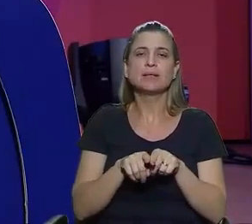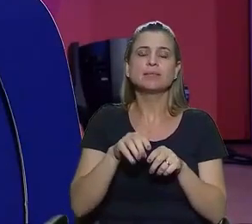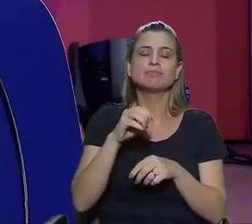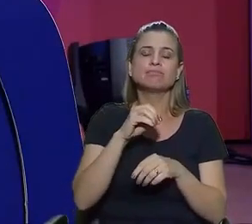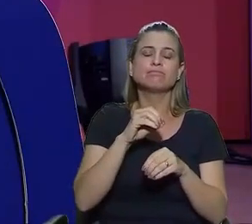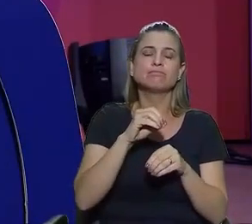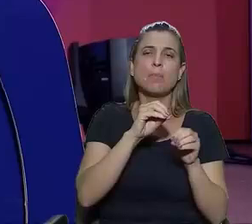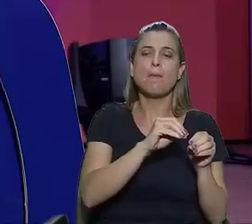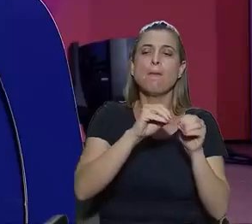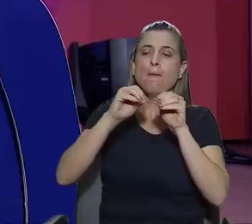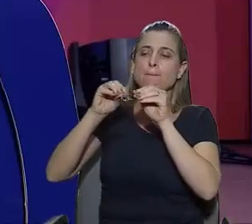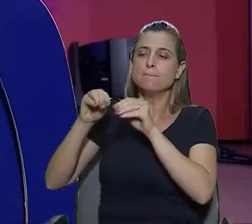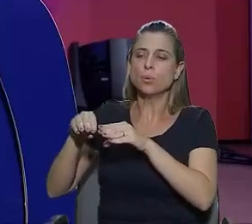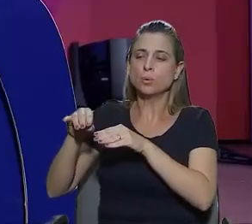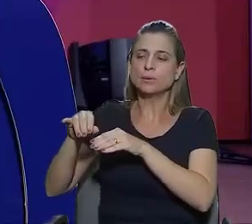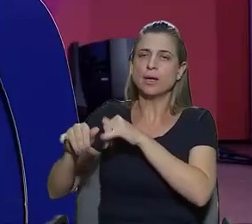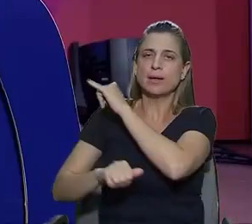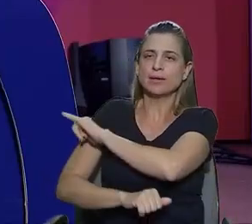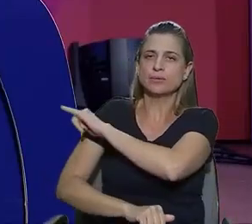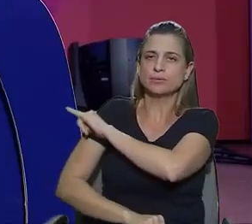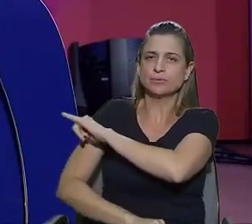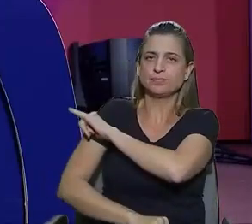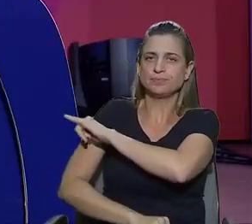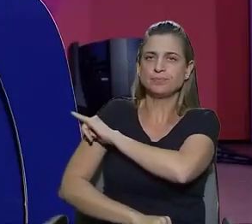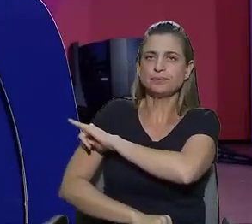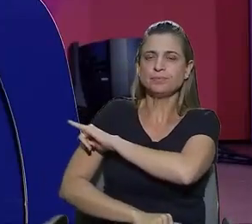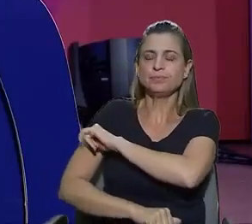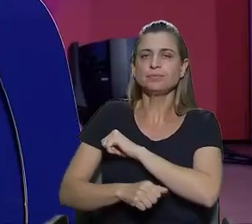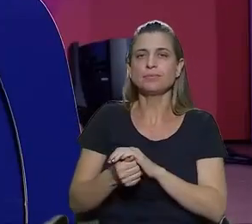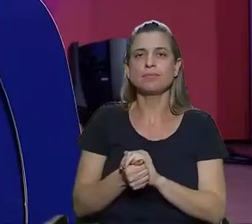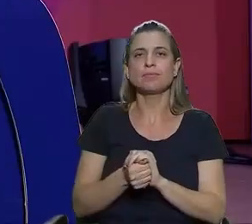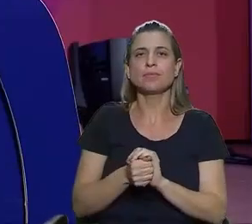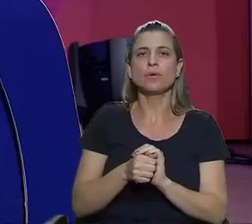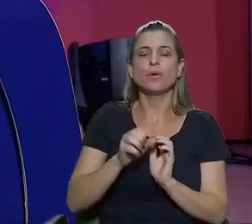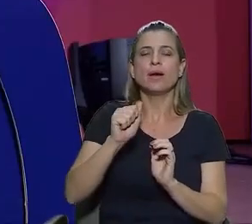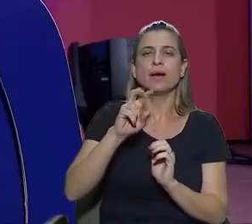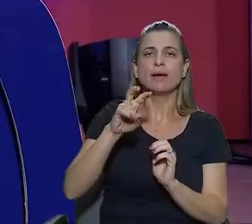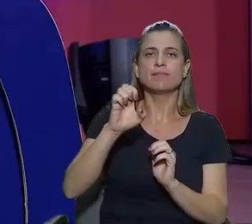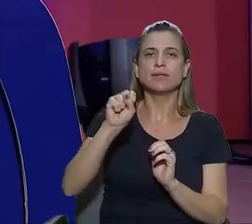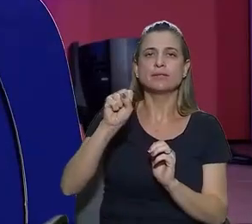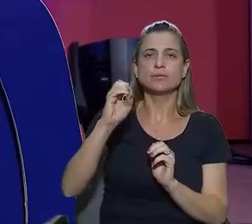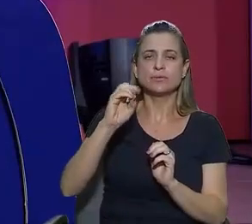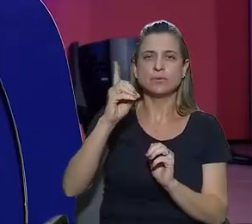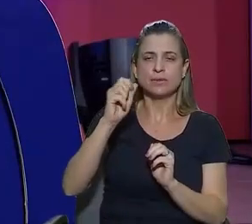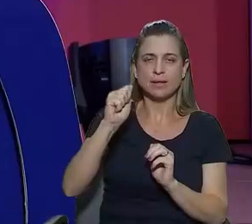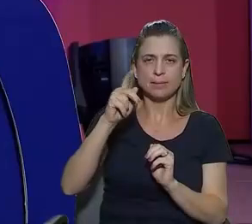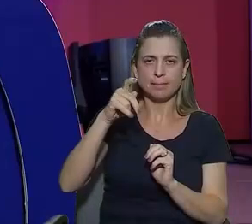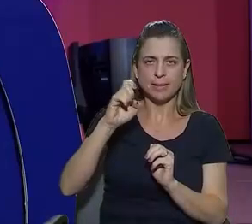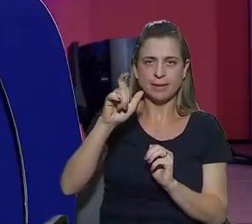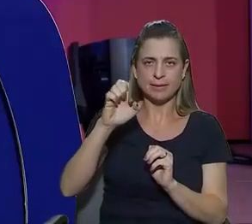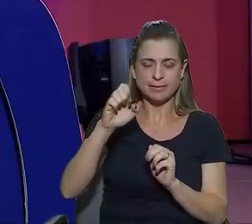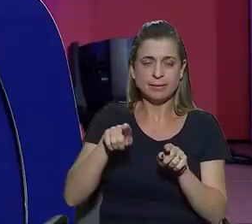Né? No Avesso da Pele, o Henrique é esse sujeito negro que também circula pela